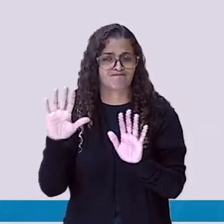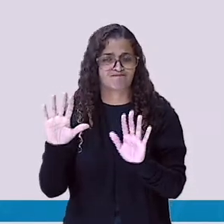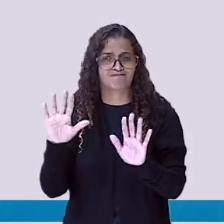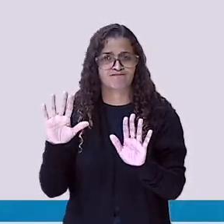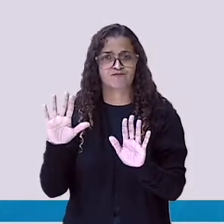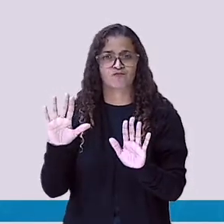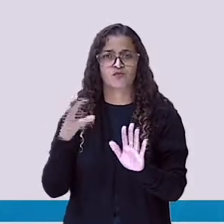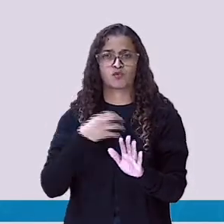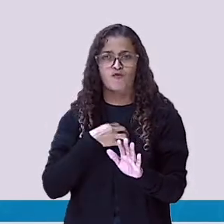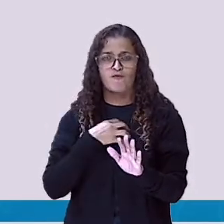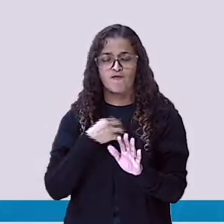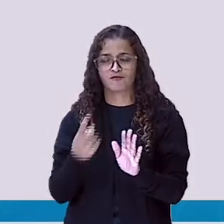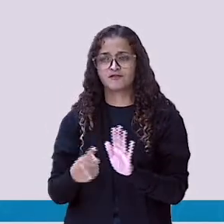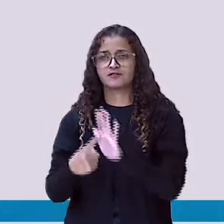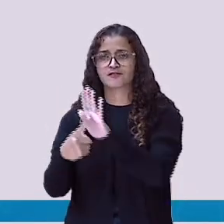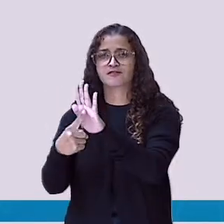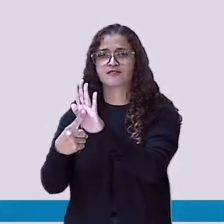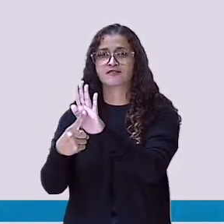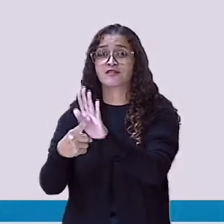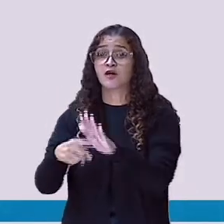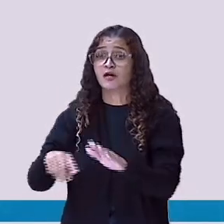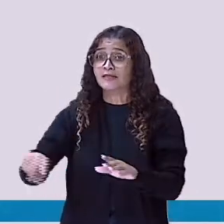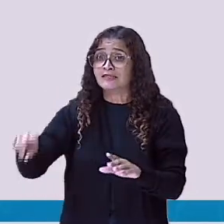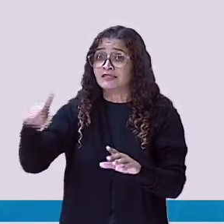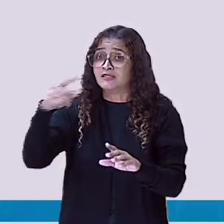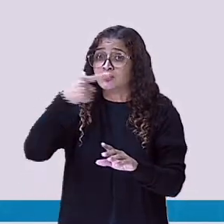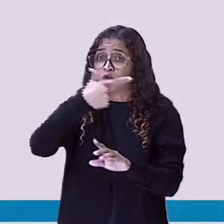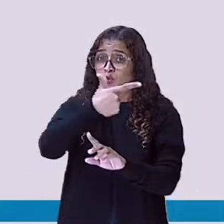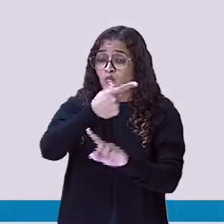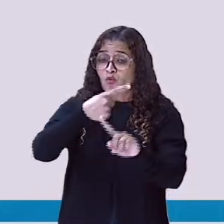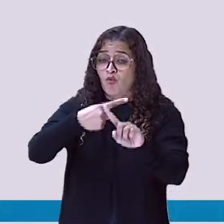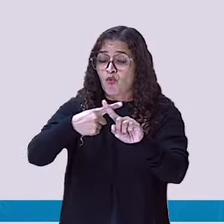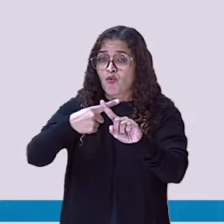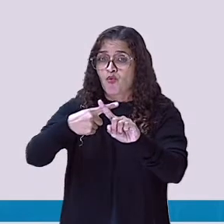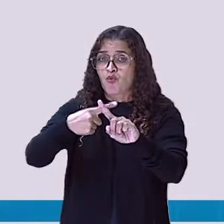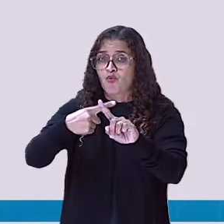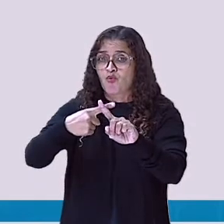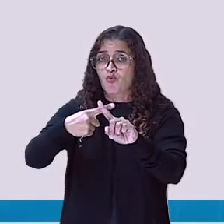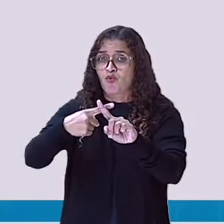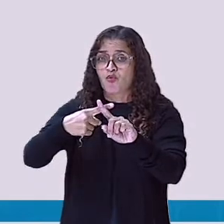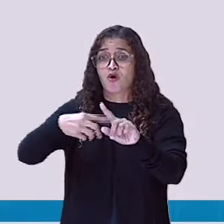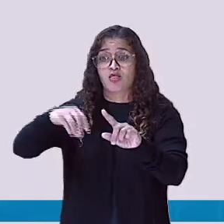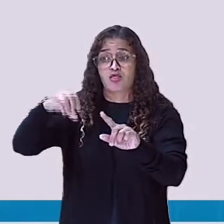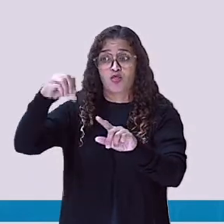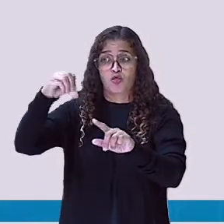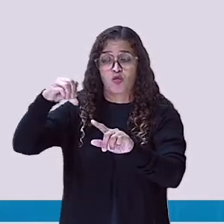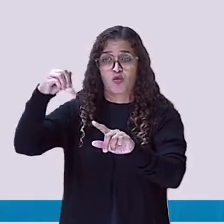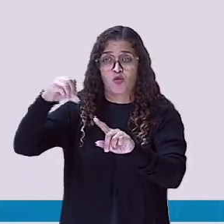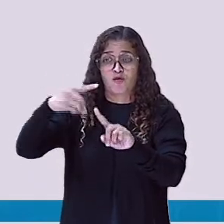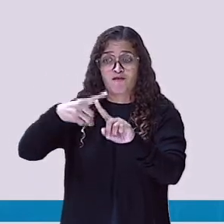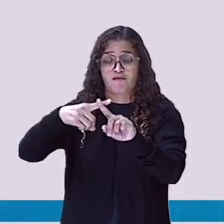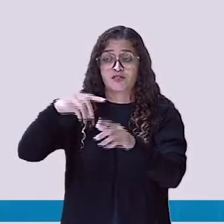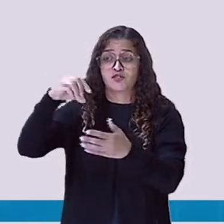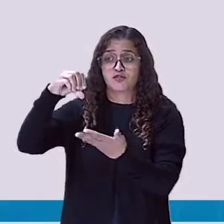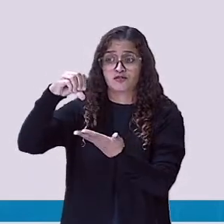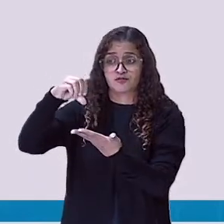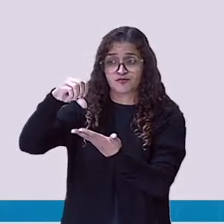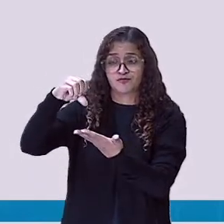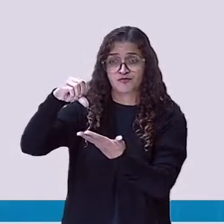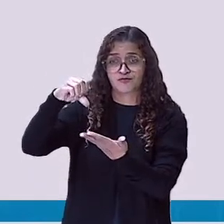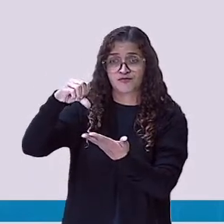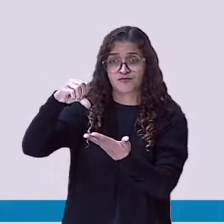se eu tenho duas vezes o número 9, eu